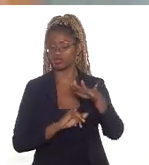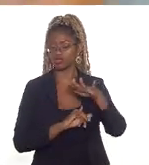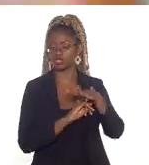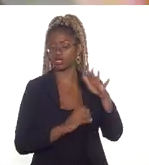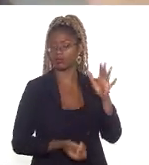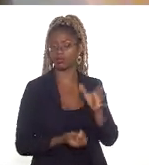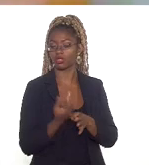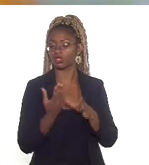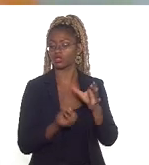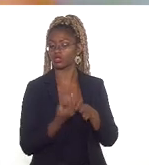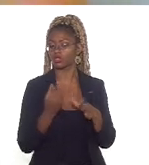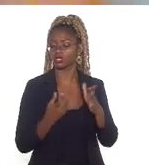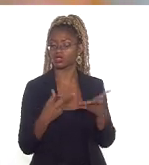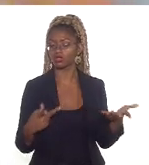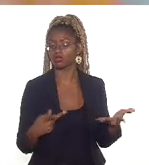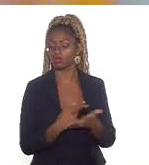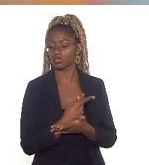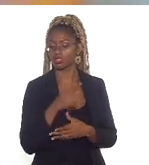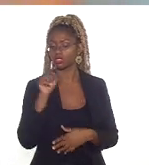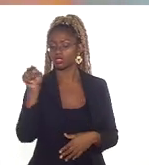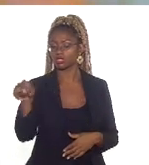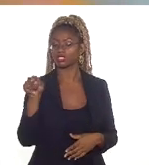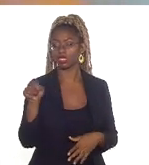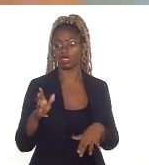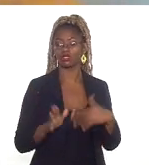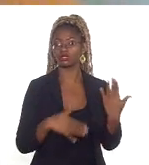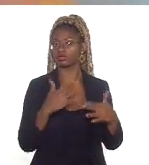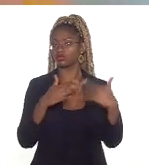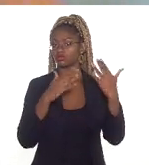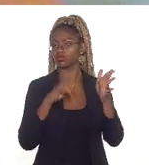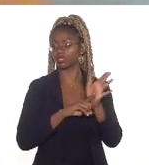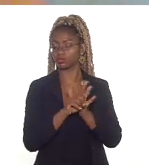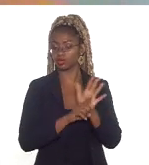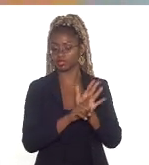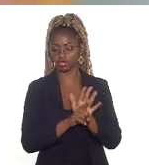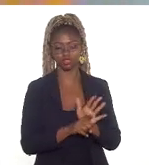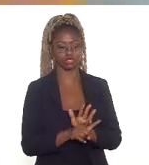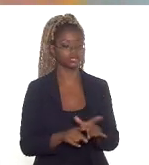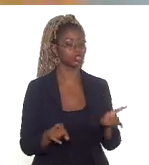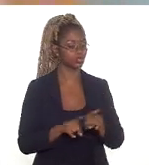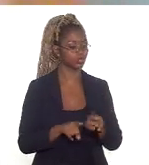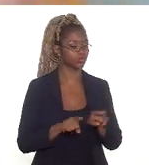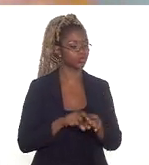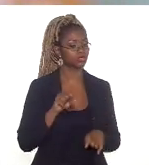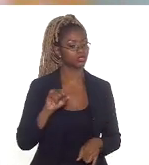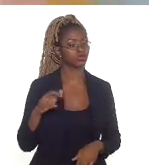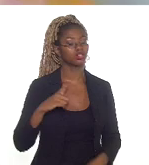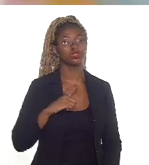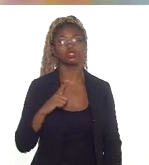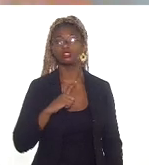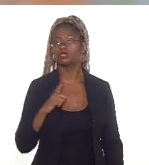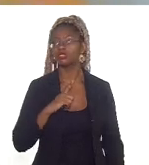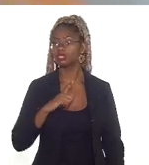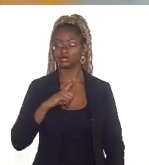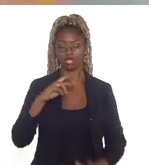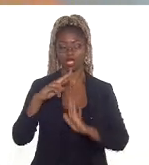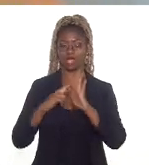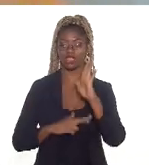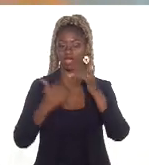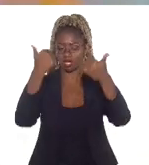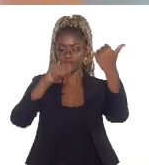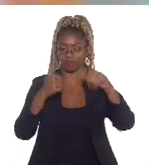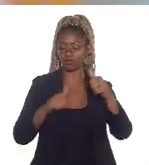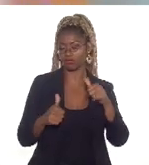produção que está acontecendo lá em termos de desenvolvimento e pesquisa, e se existe também algum relatório de avaliação. Eu imagino que